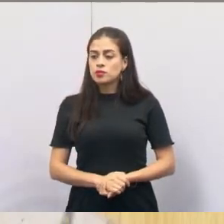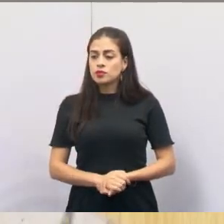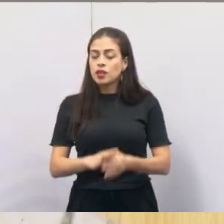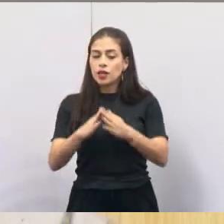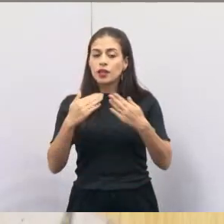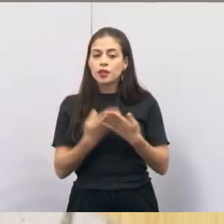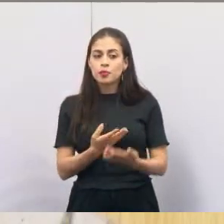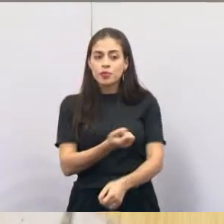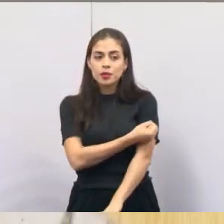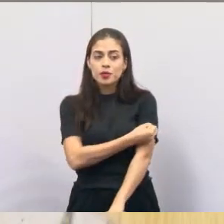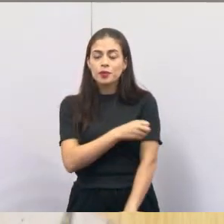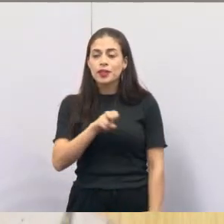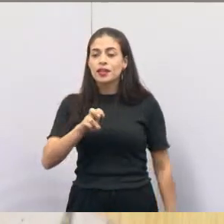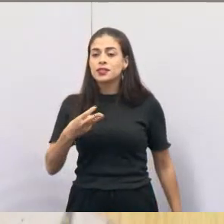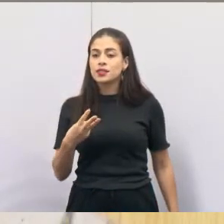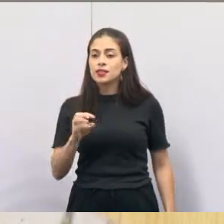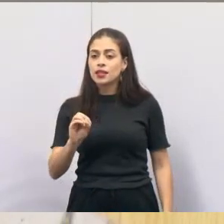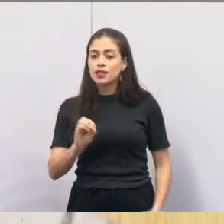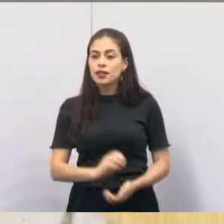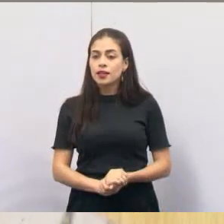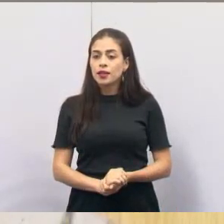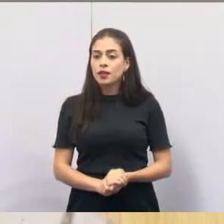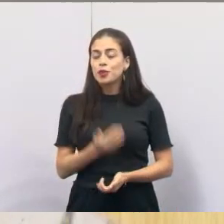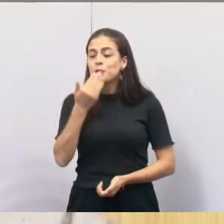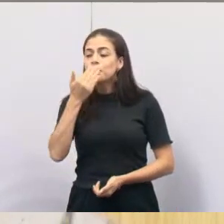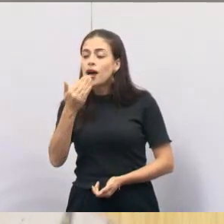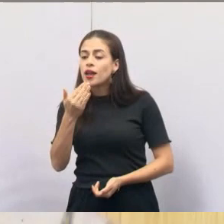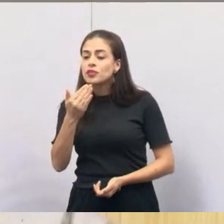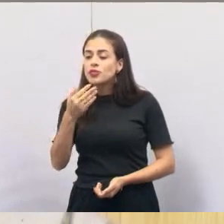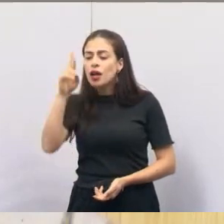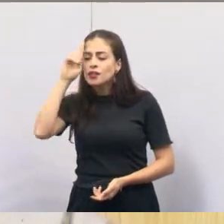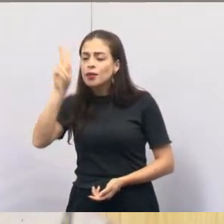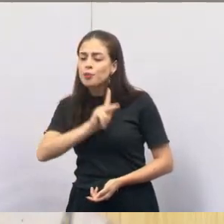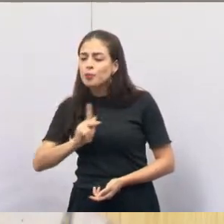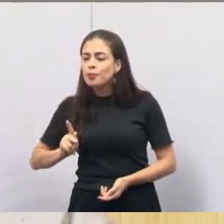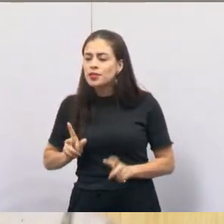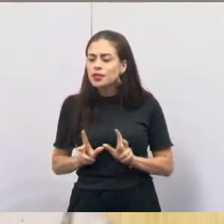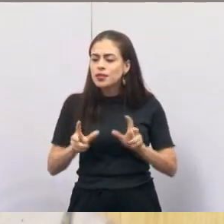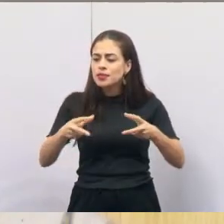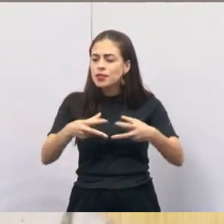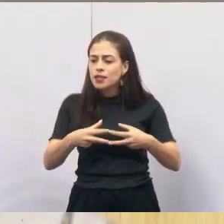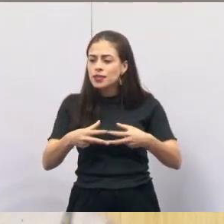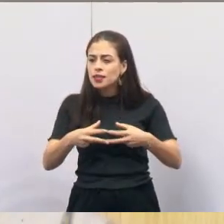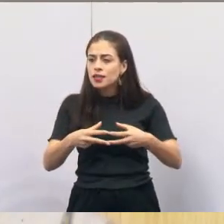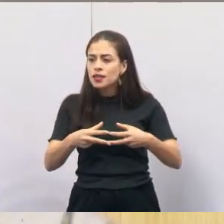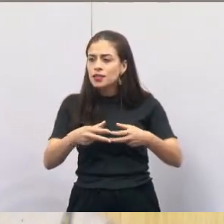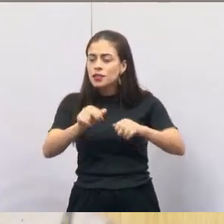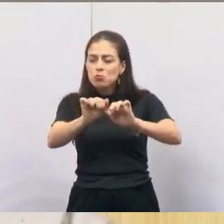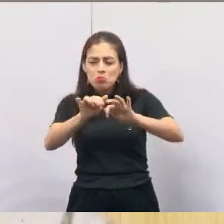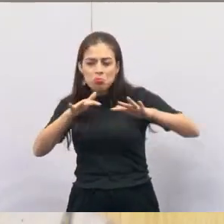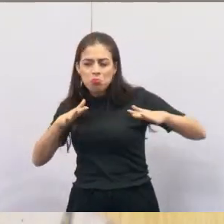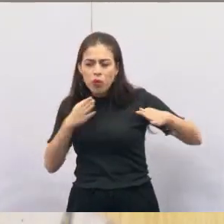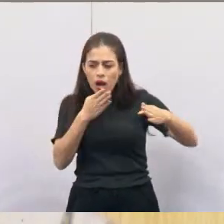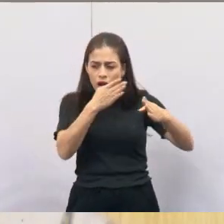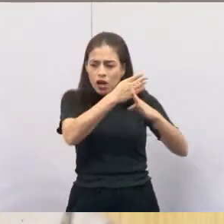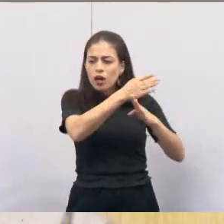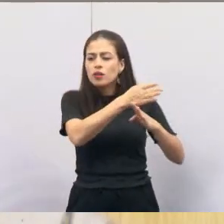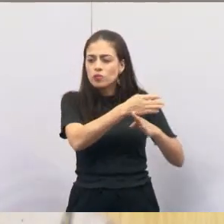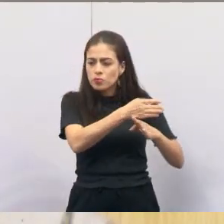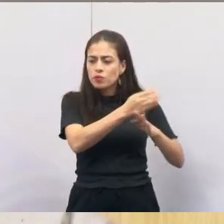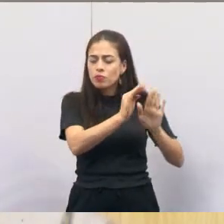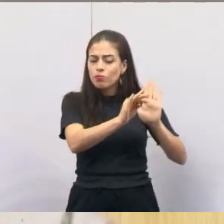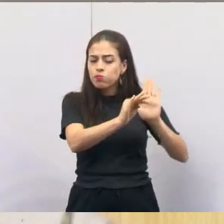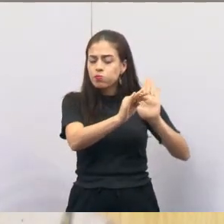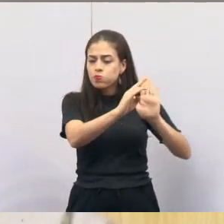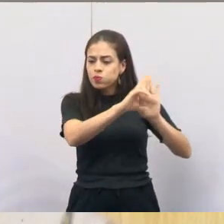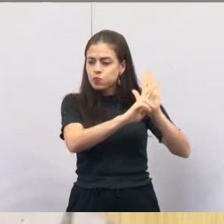Requerimento 530. Requeremos ao excelentíssimo senhor presidente desta casa,